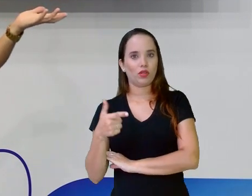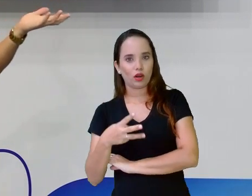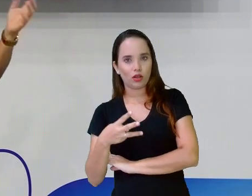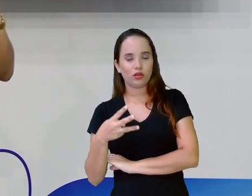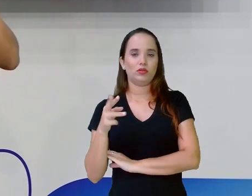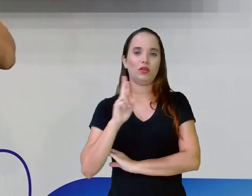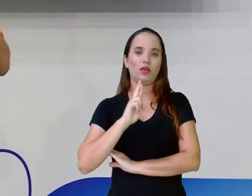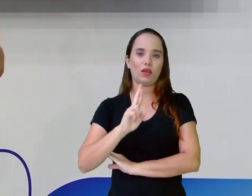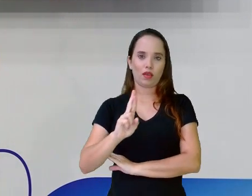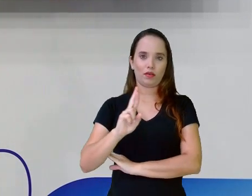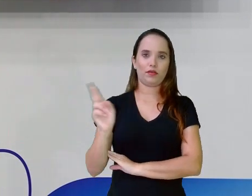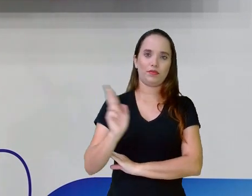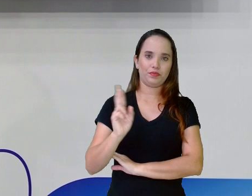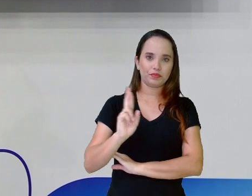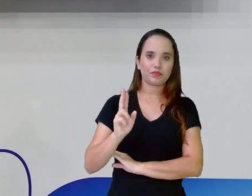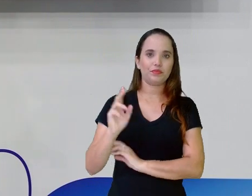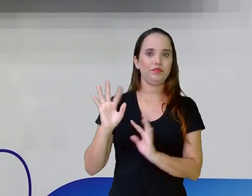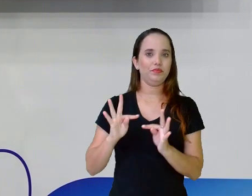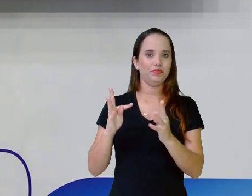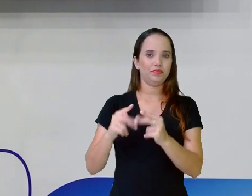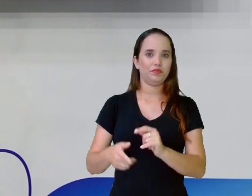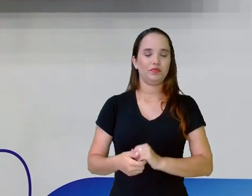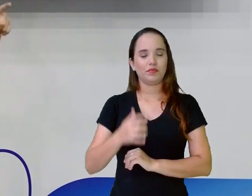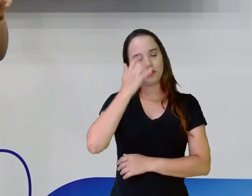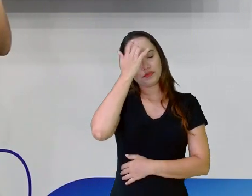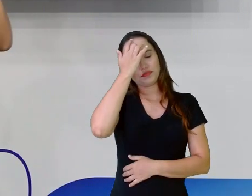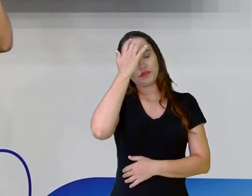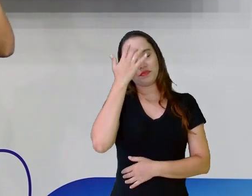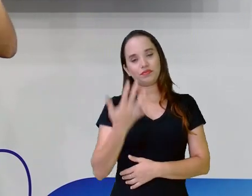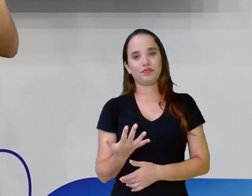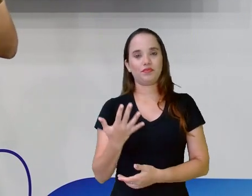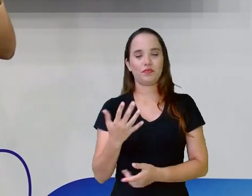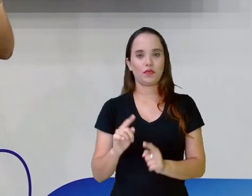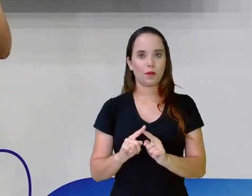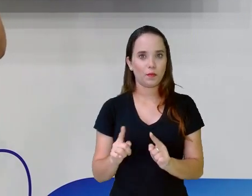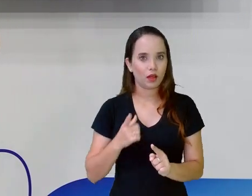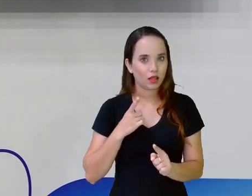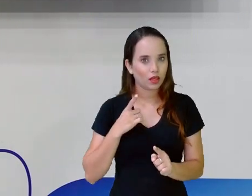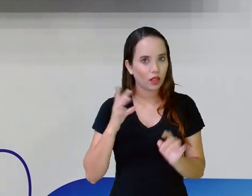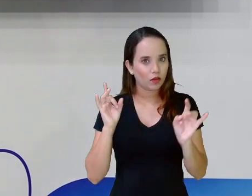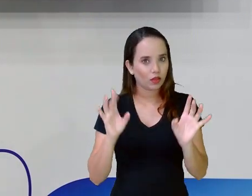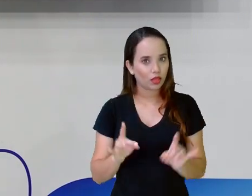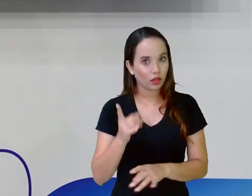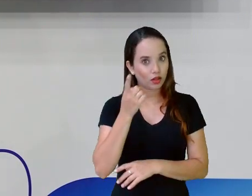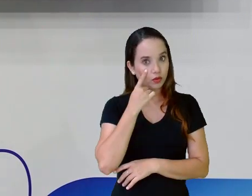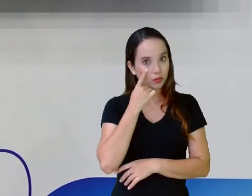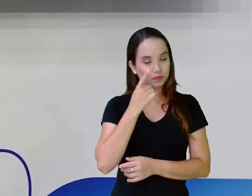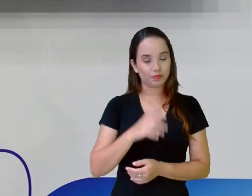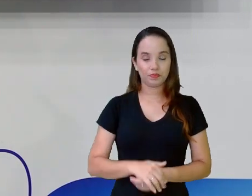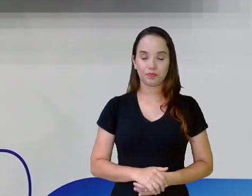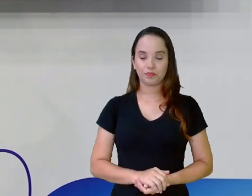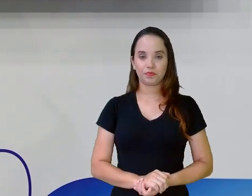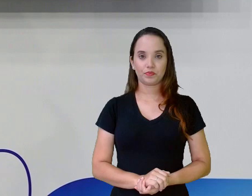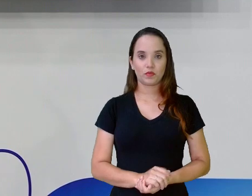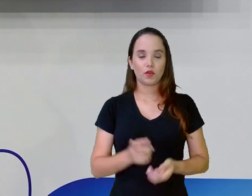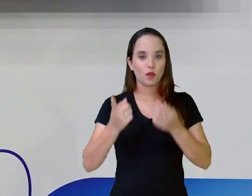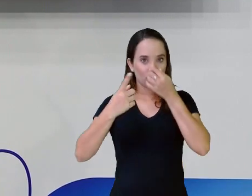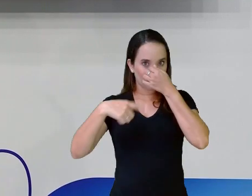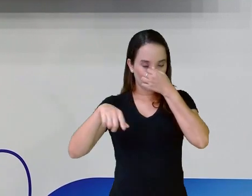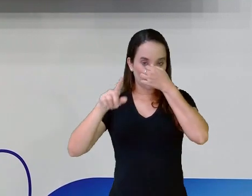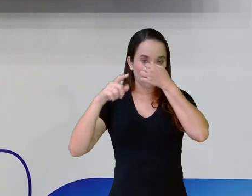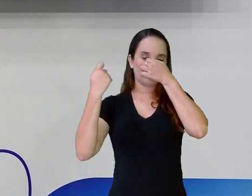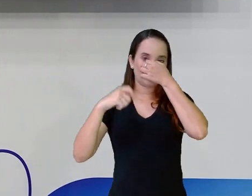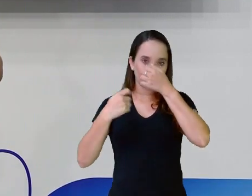Somente isso. Fácil, e é fácil demais. Agora tem um detalhe, quinto ano, vocês precisam